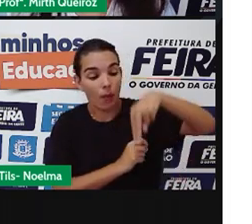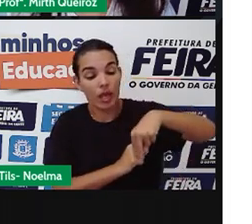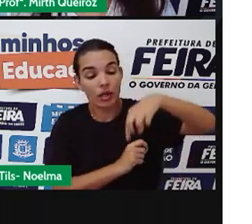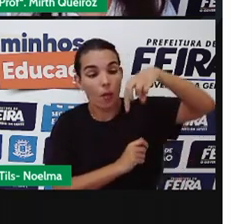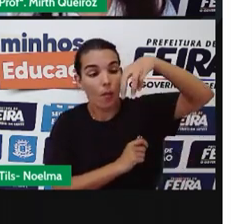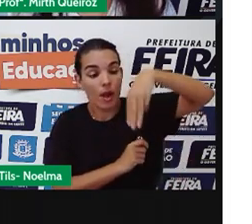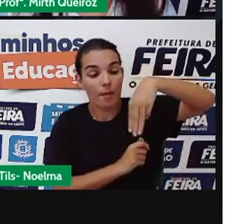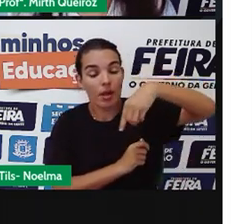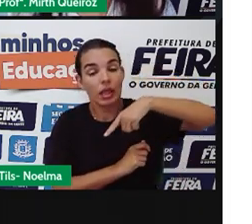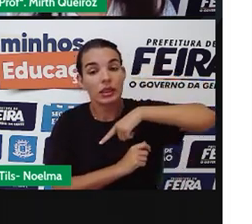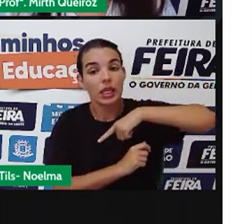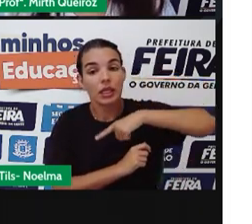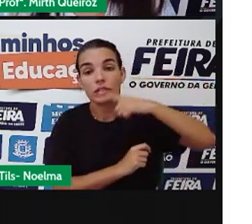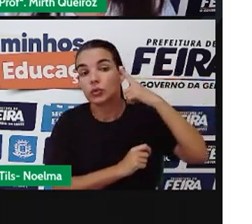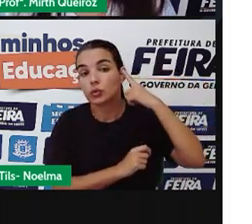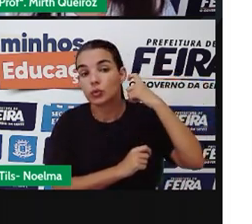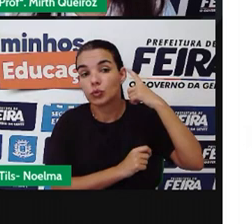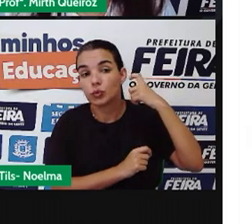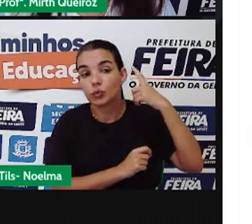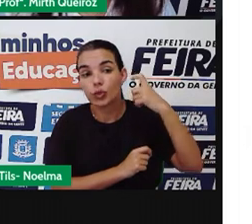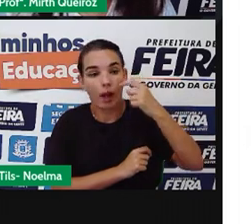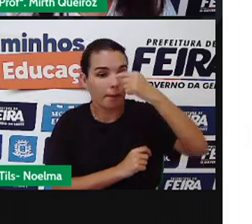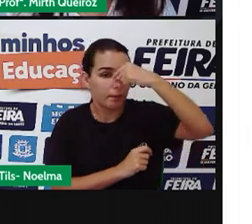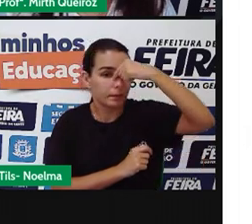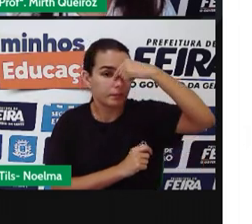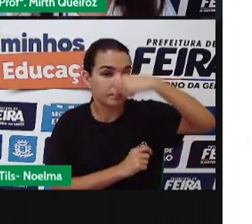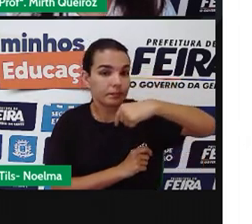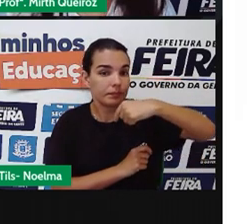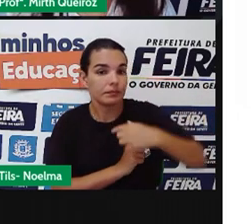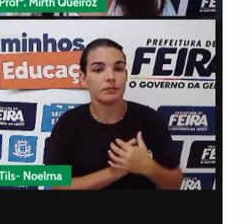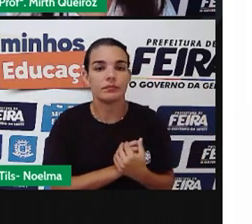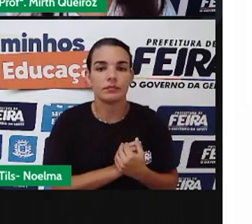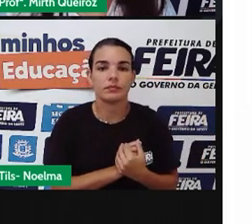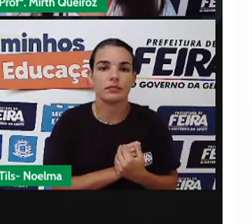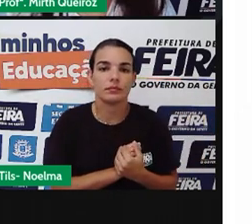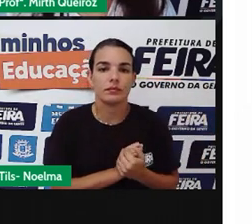M estão aí com sinal de nasalização.